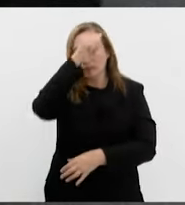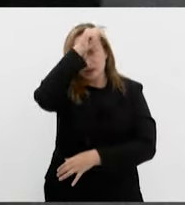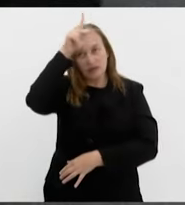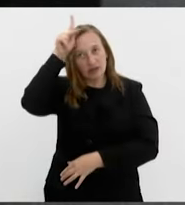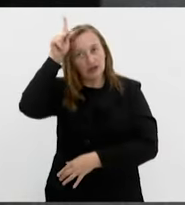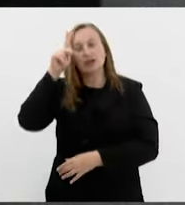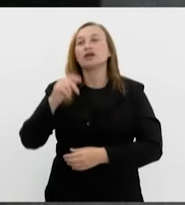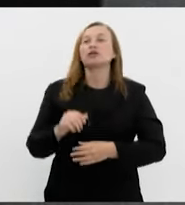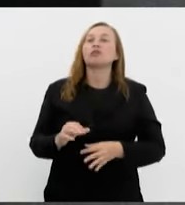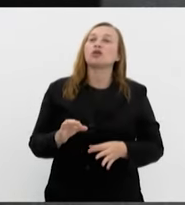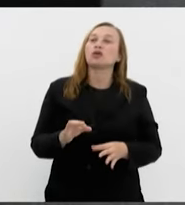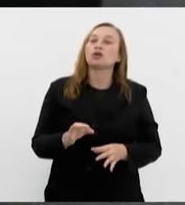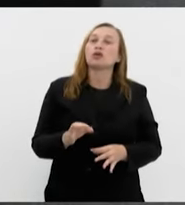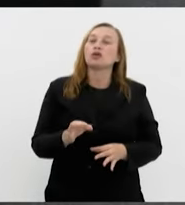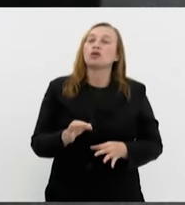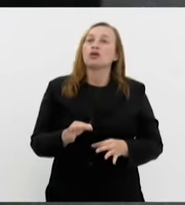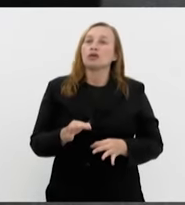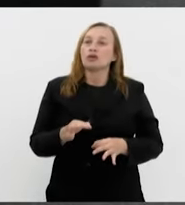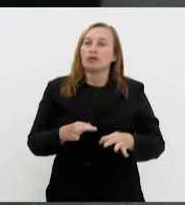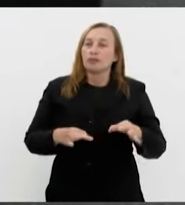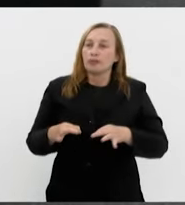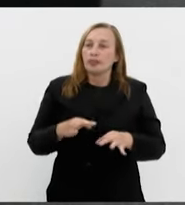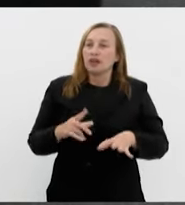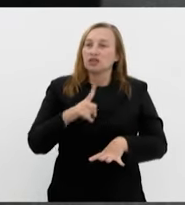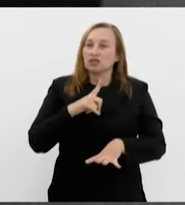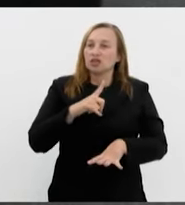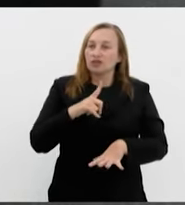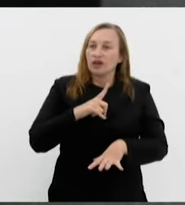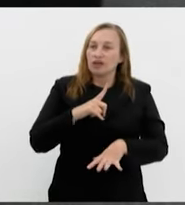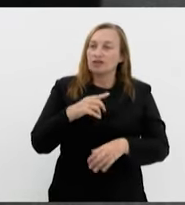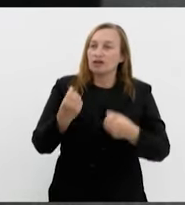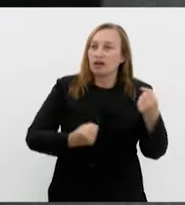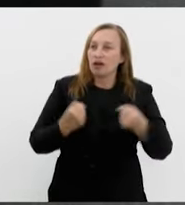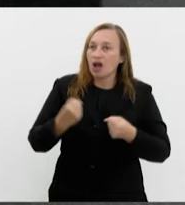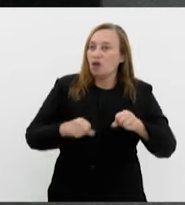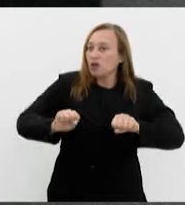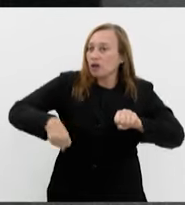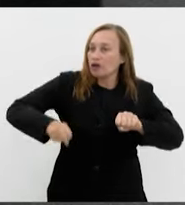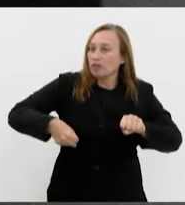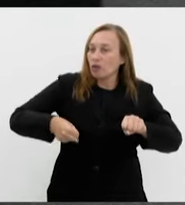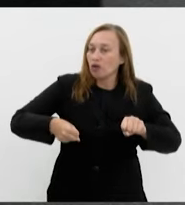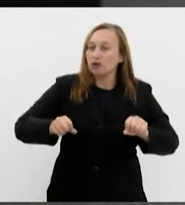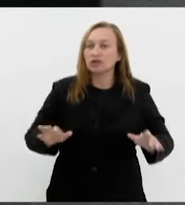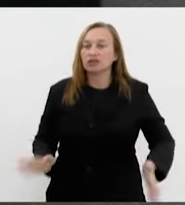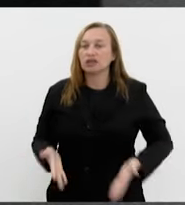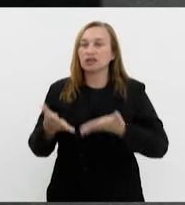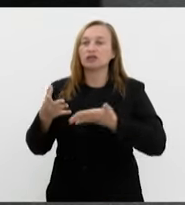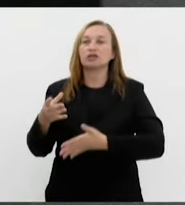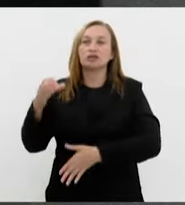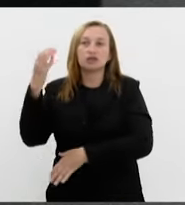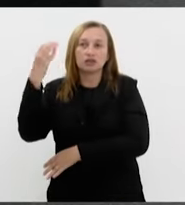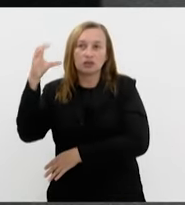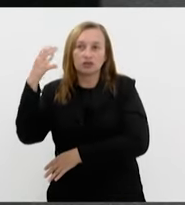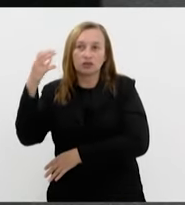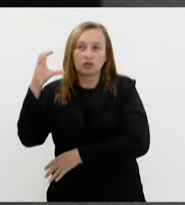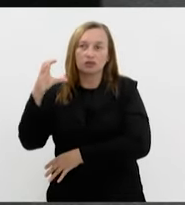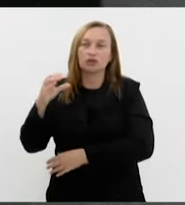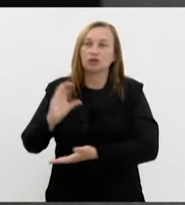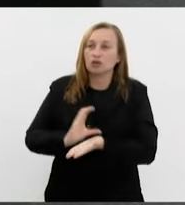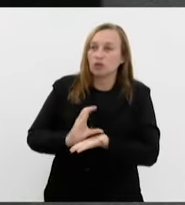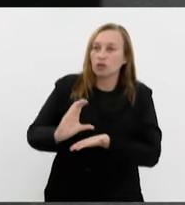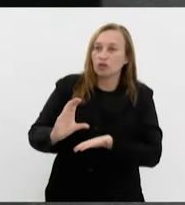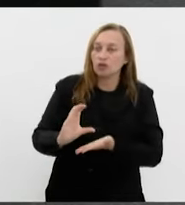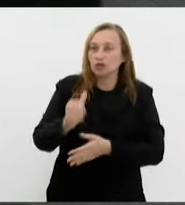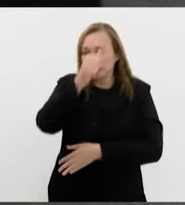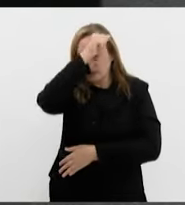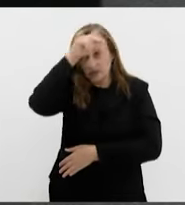que o programa tivesse ampliação de viaturas e motos através de iniciativa da Prefeitura de Niterói, com recurso da Prefeitura de Niterói.